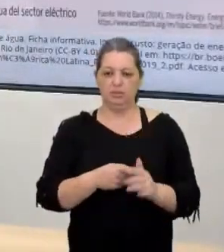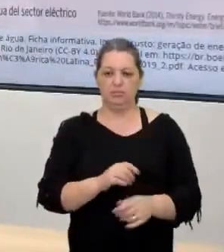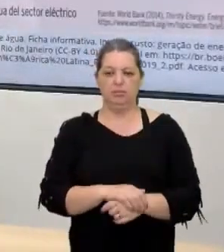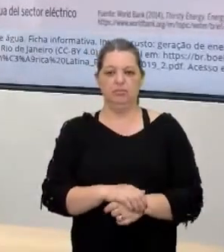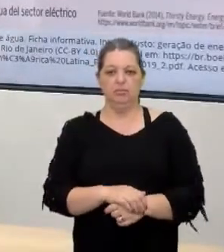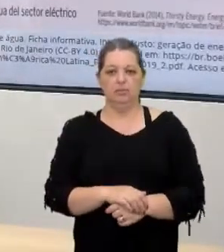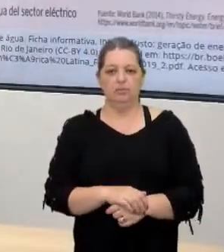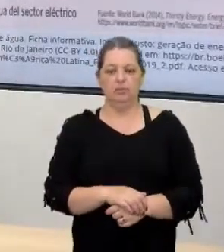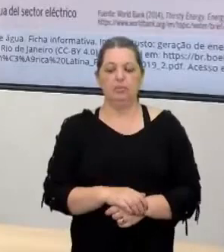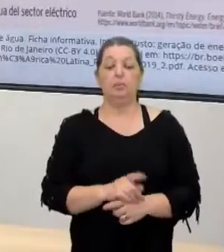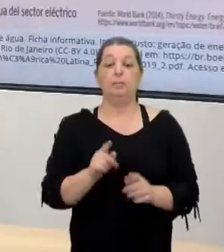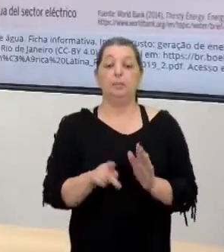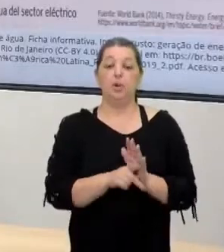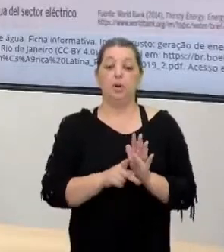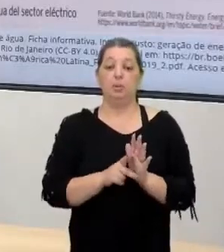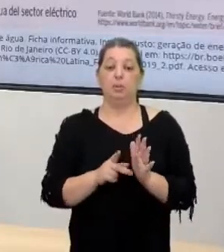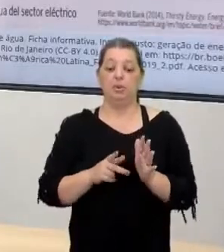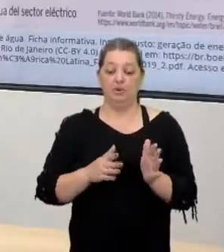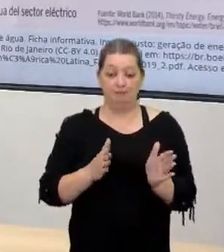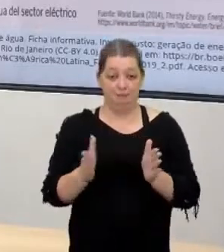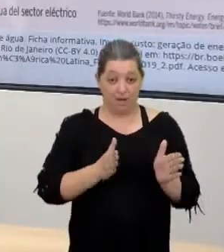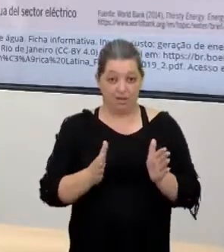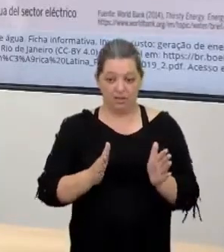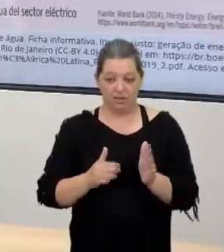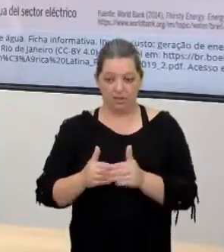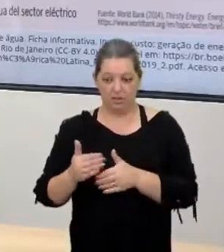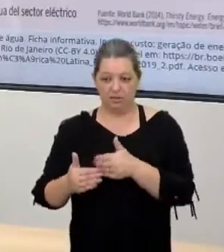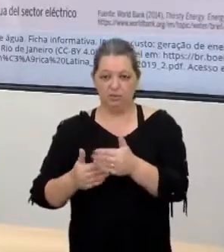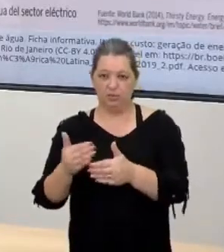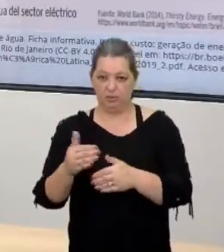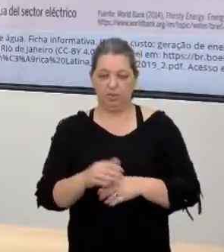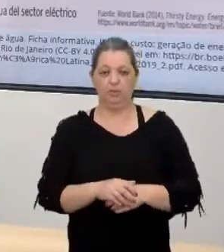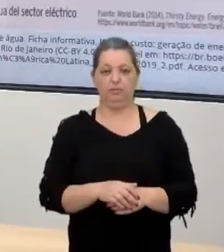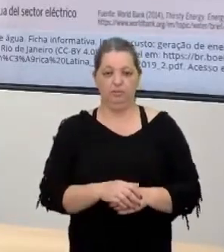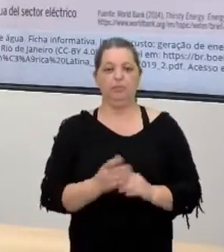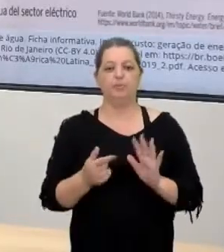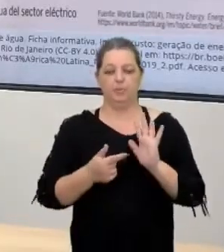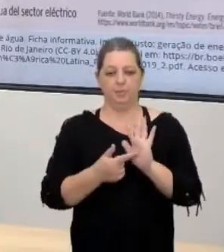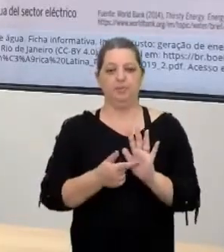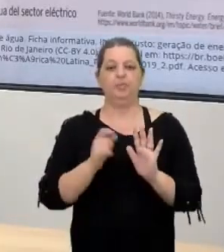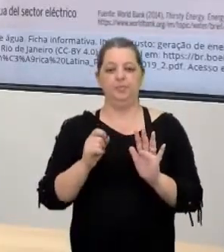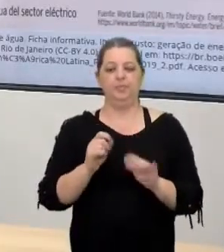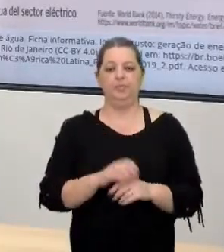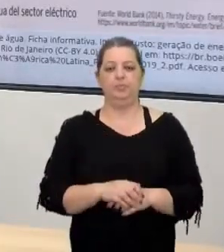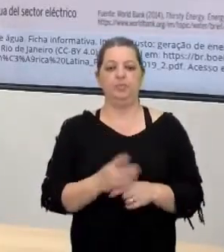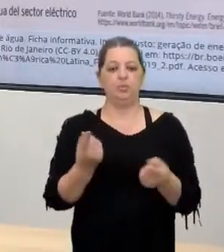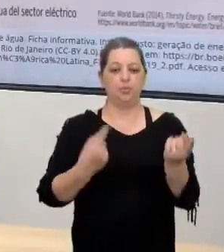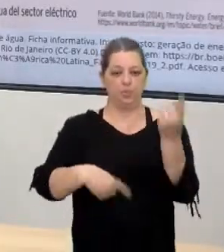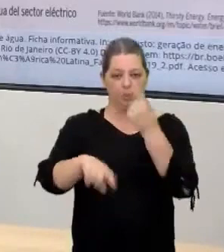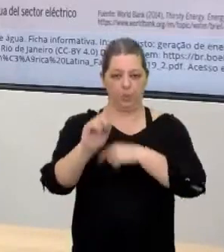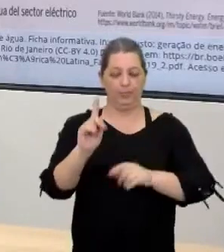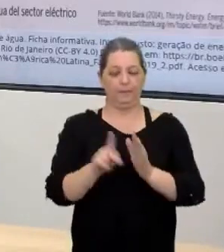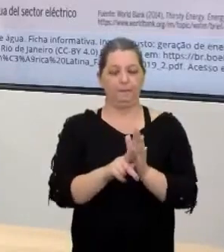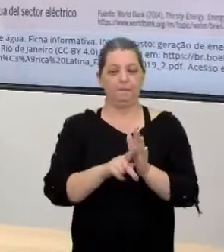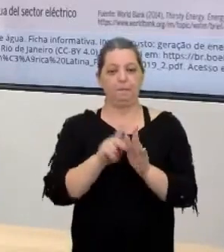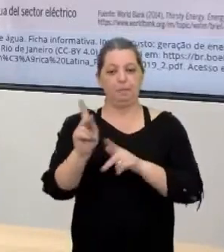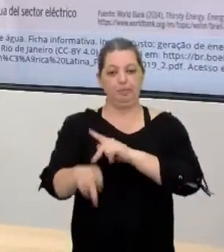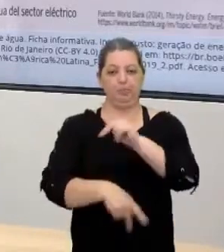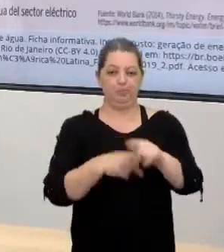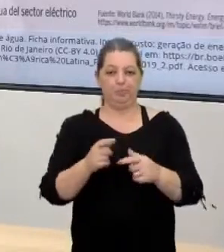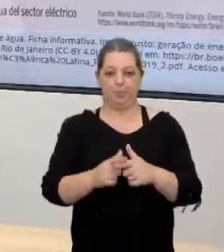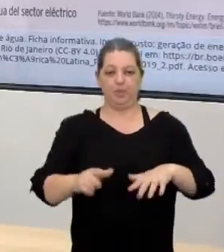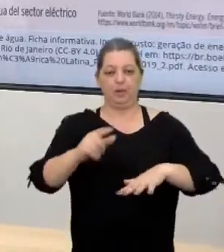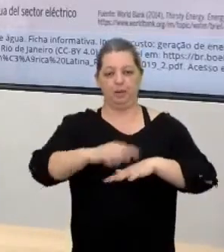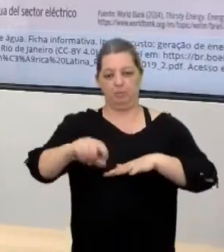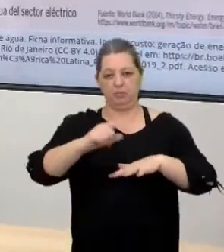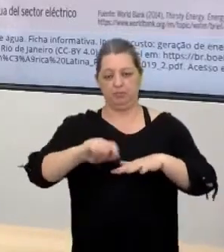numa fase de crescimento, né? Então, esse consumo de energia também mostra aí, né, o avanço da sociedade do continente